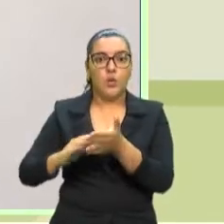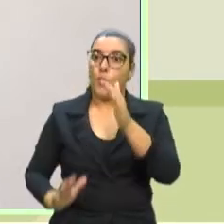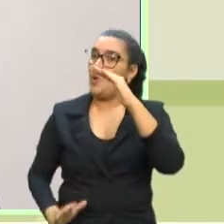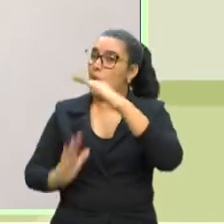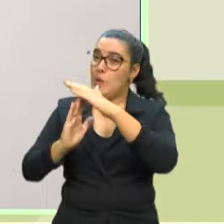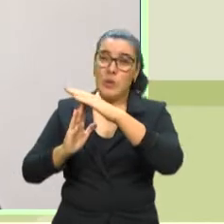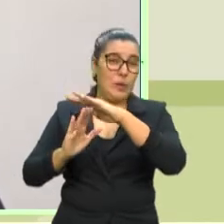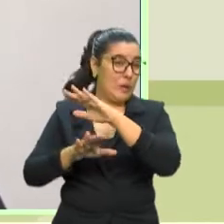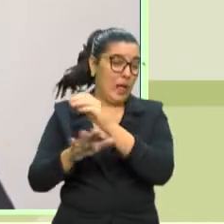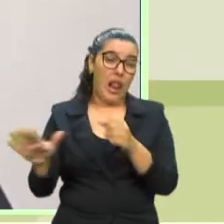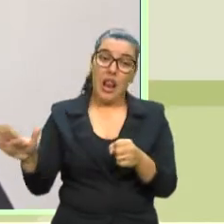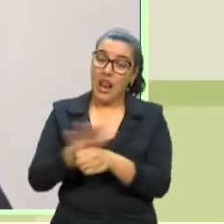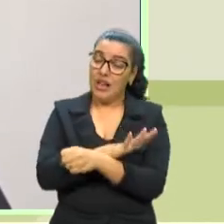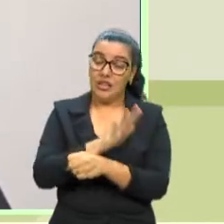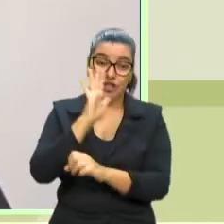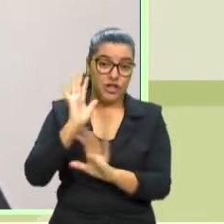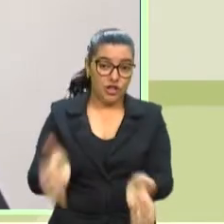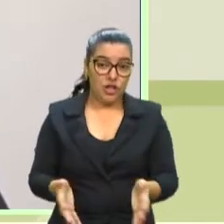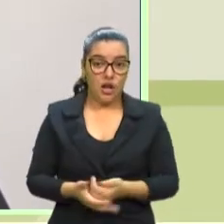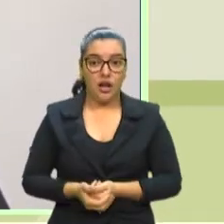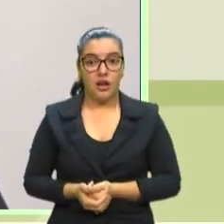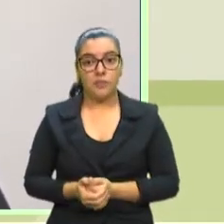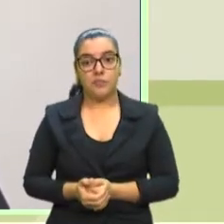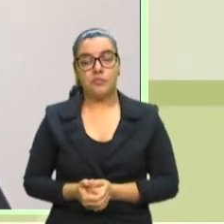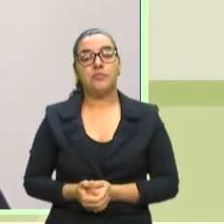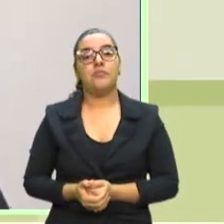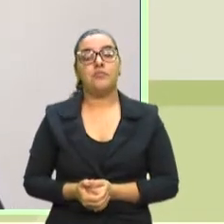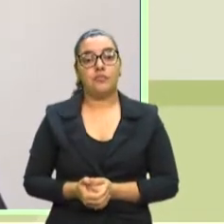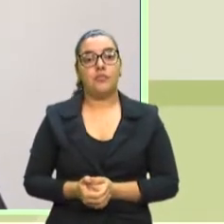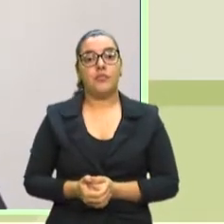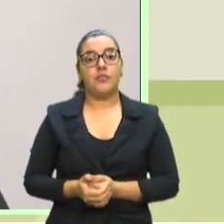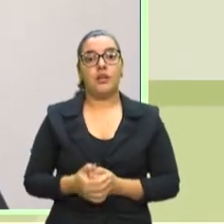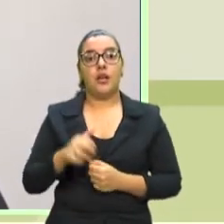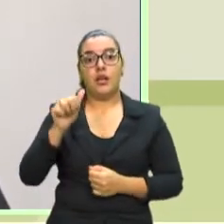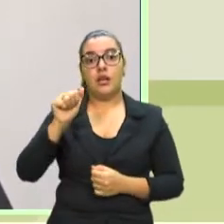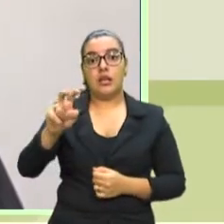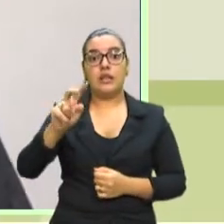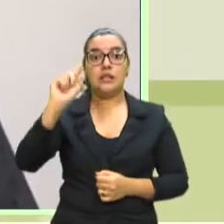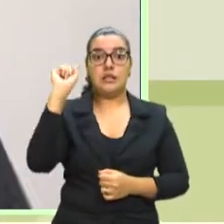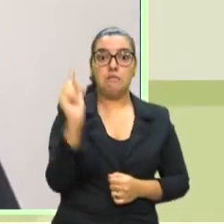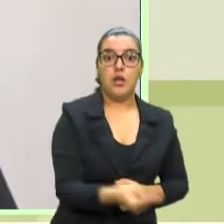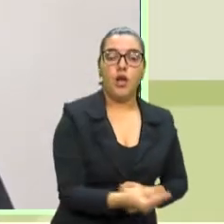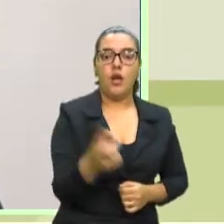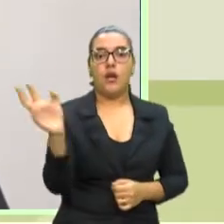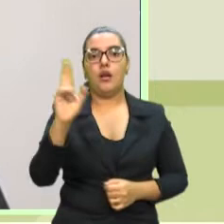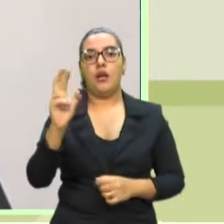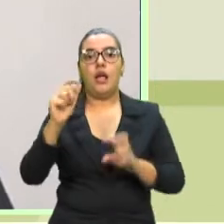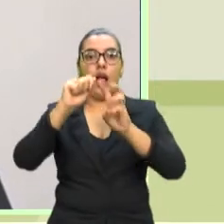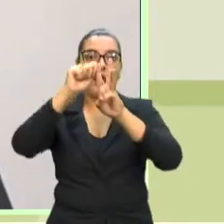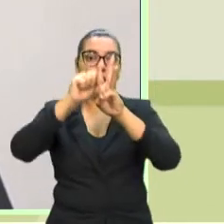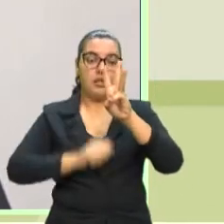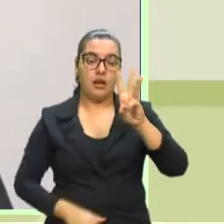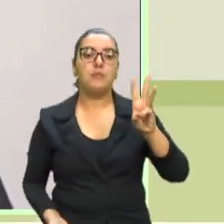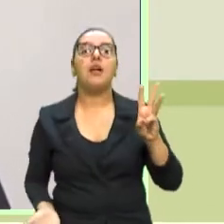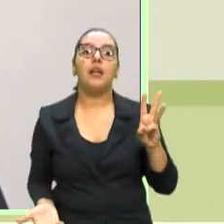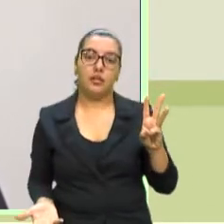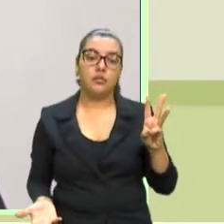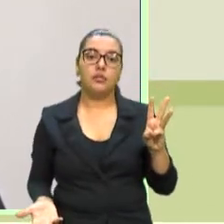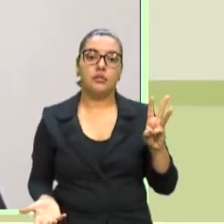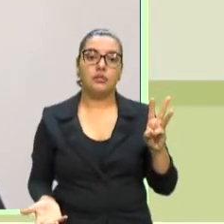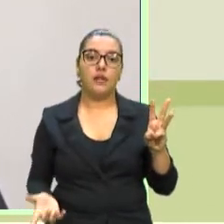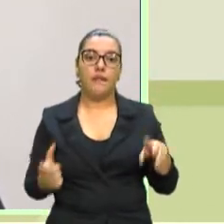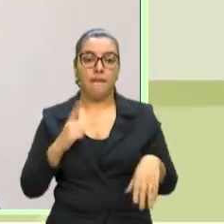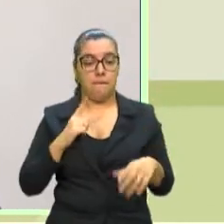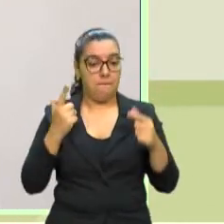que a população compreenda, foram quase R$15 milhões em 3 meses. Então, nós não